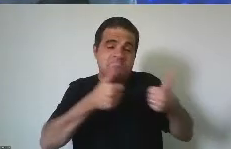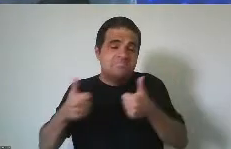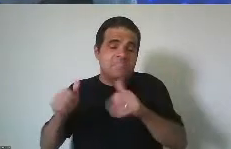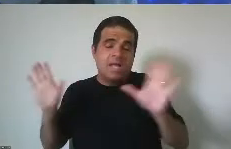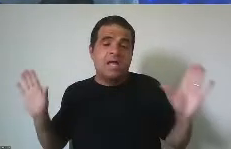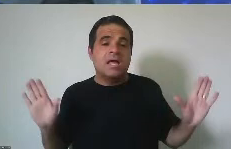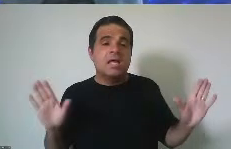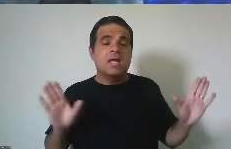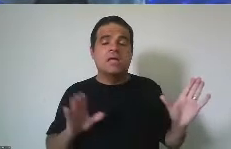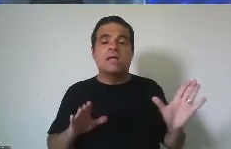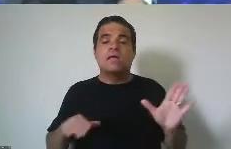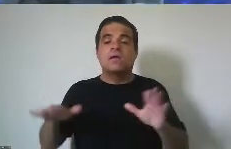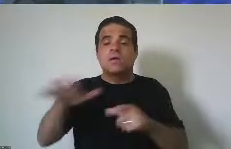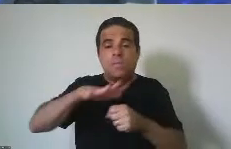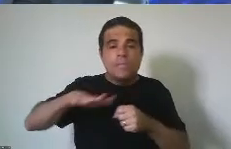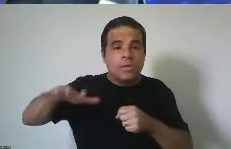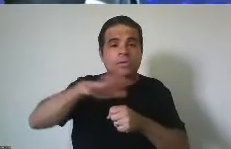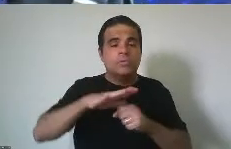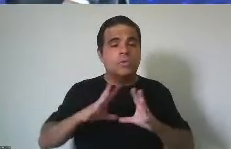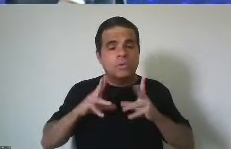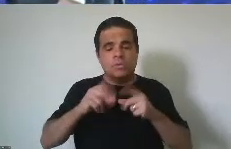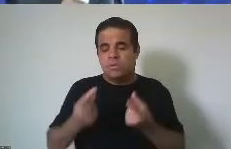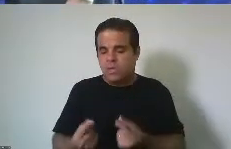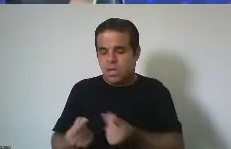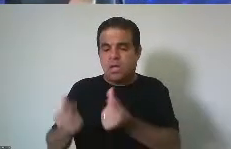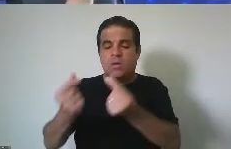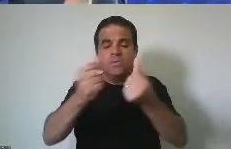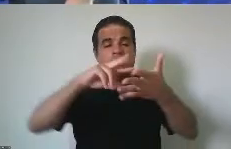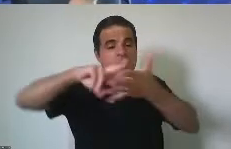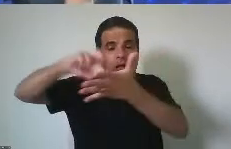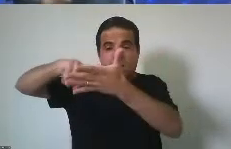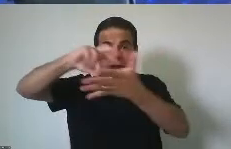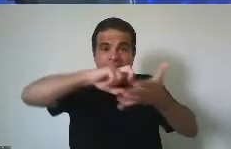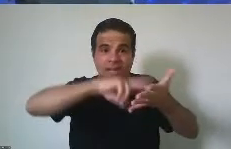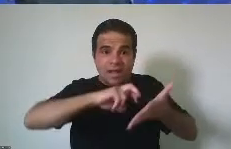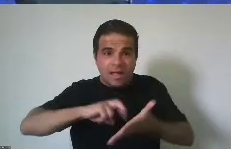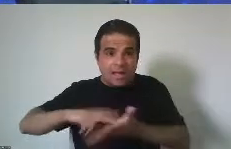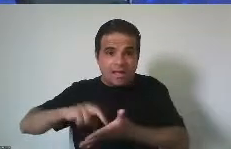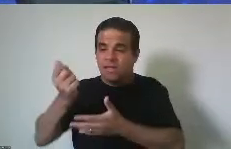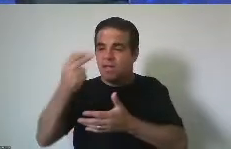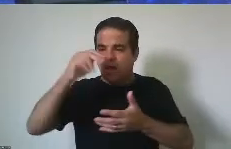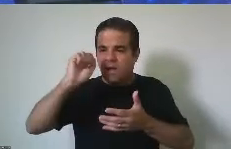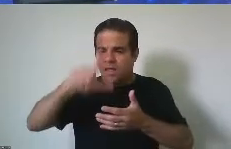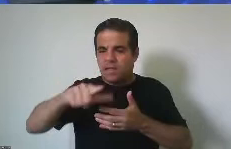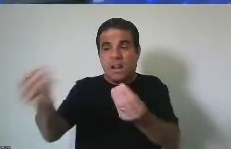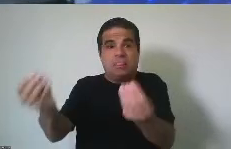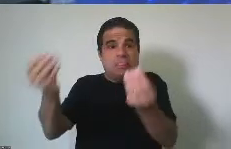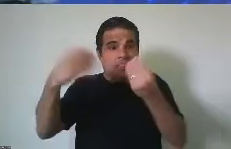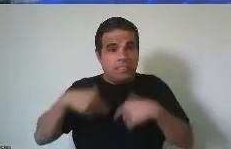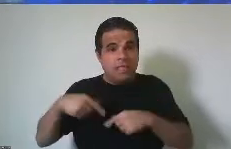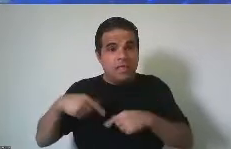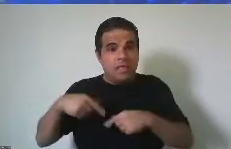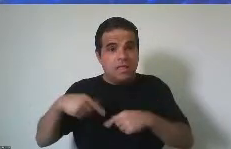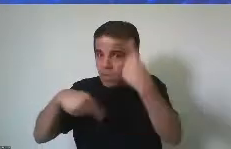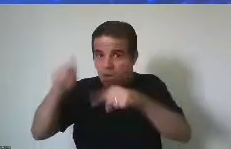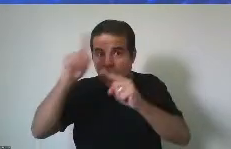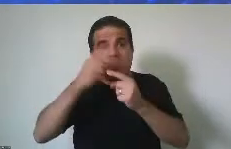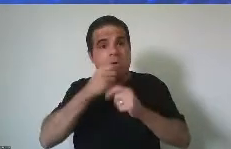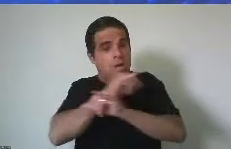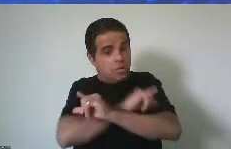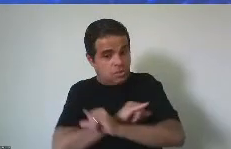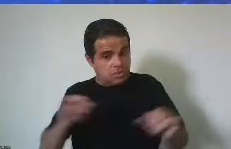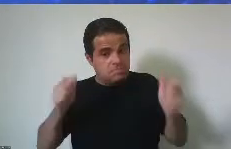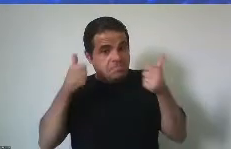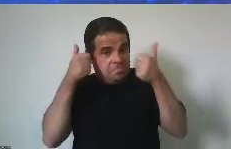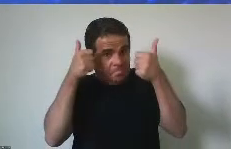cobertura total do culto Mia tarifa é a neutrófilo uma inovação uma boa notícia aqui para para esse